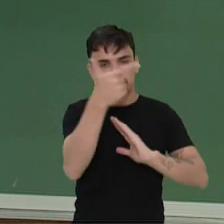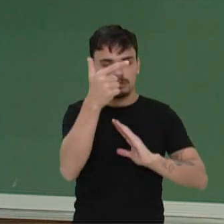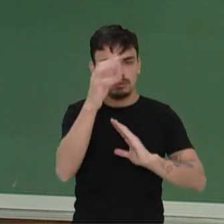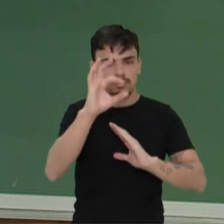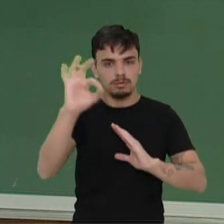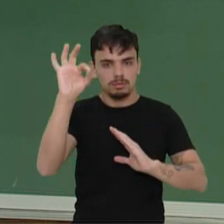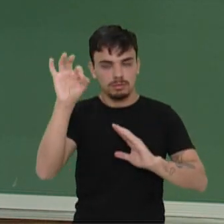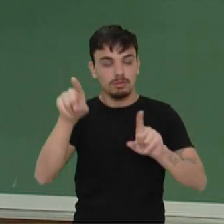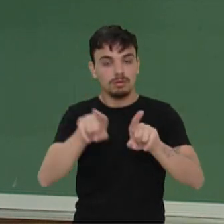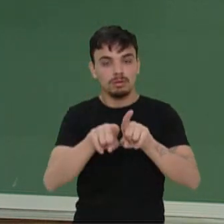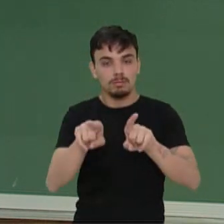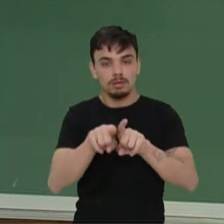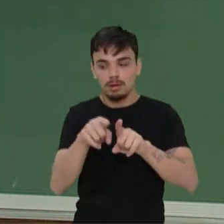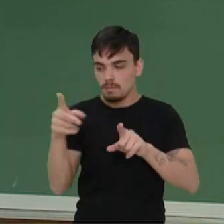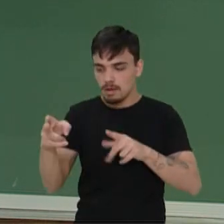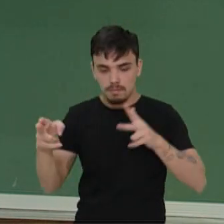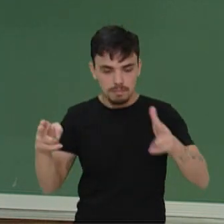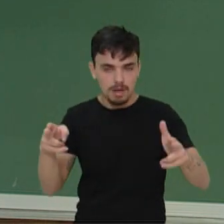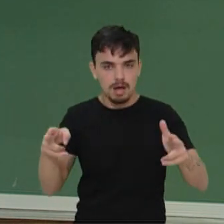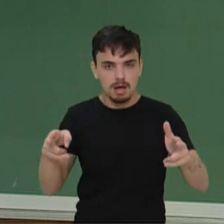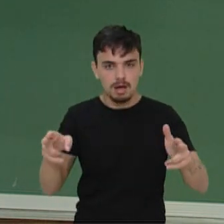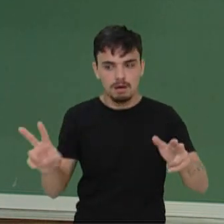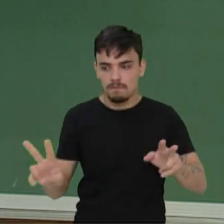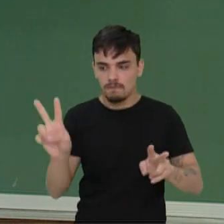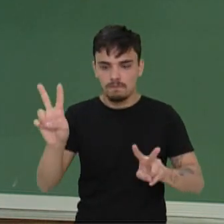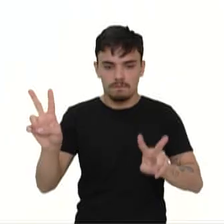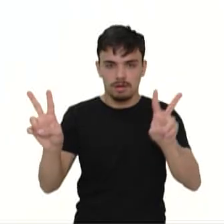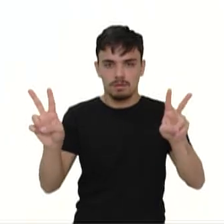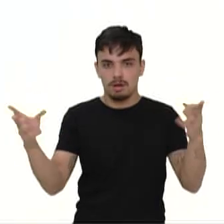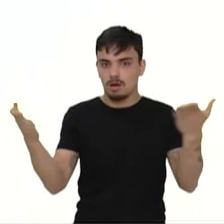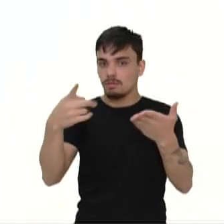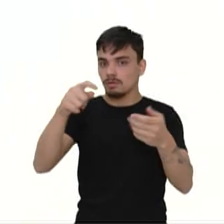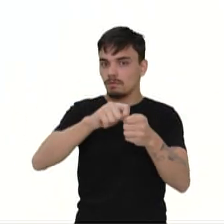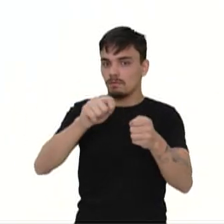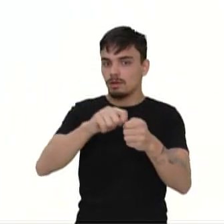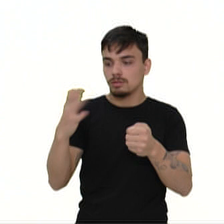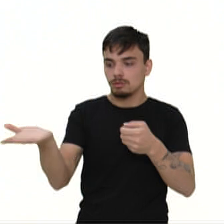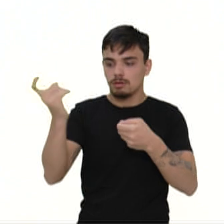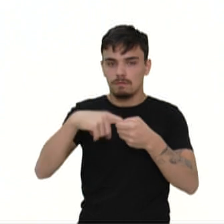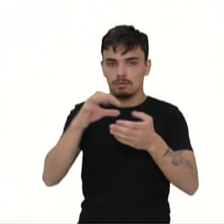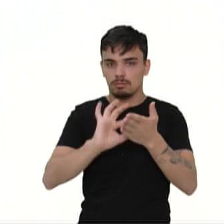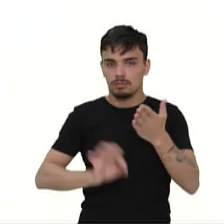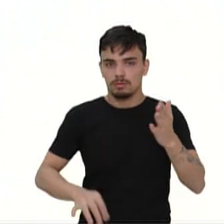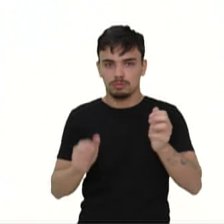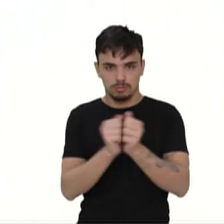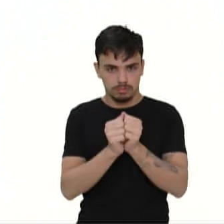construa a tabela assim como eu construí no exemplo. Beleza? Faça lá e eu já volto para a correção.